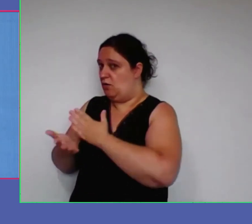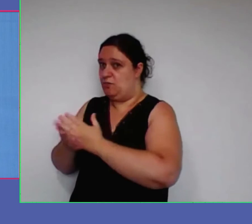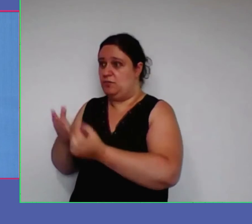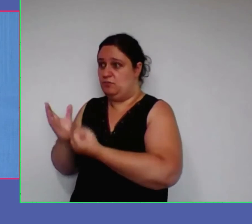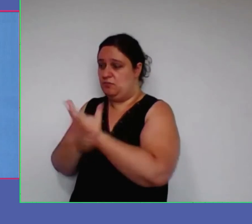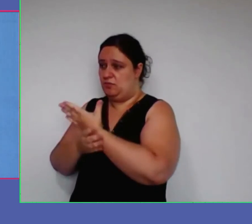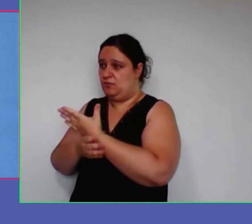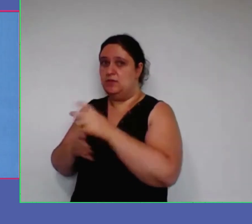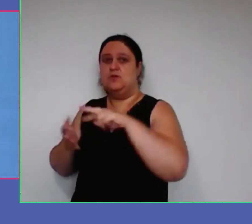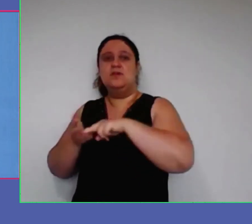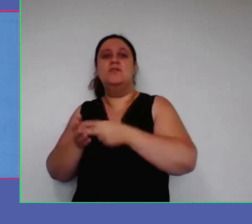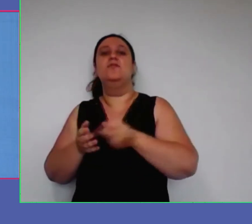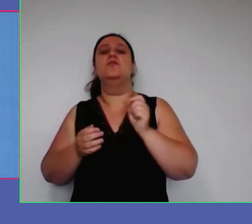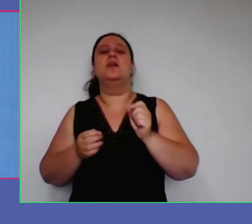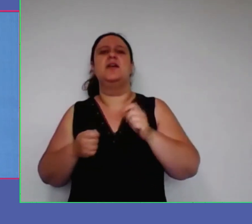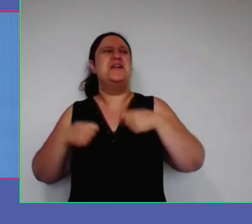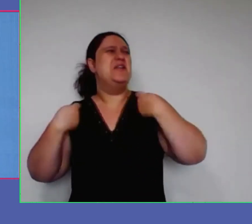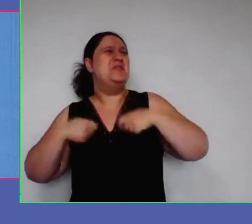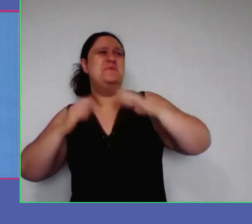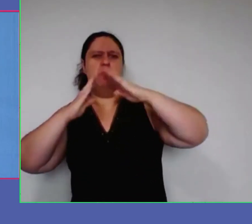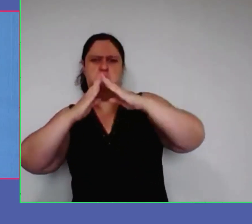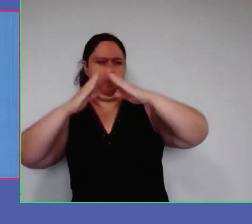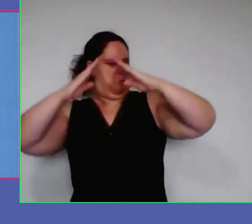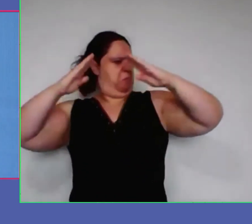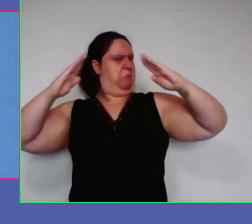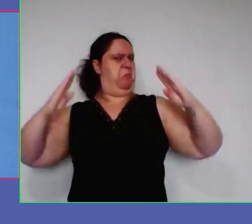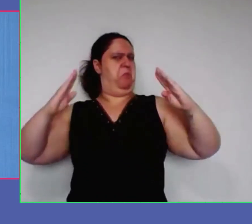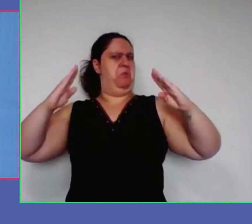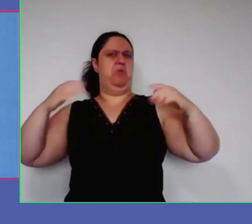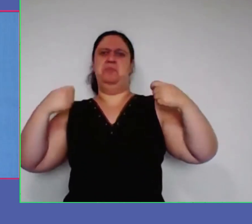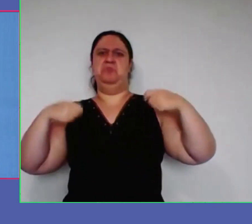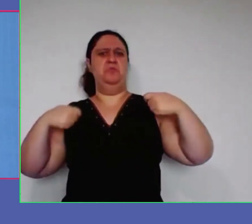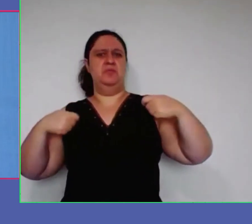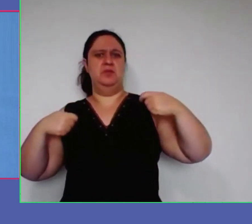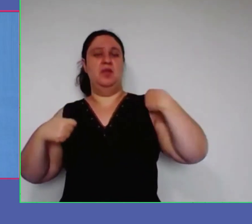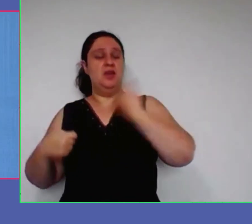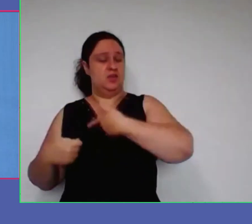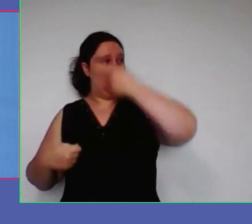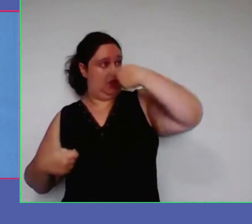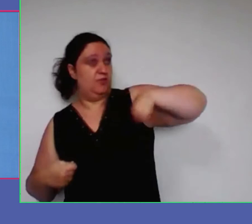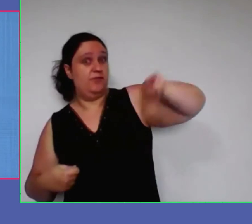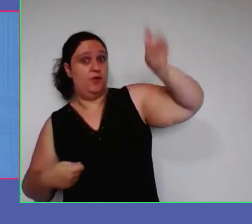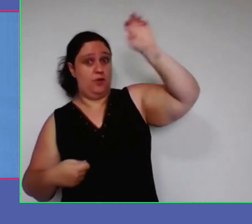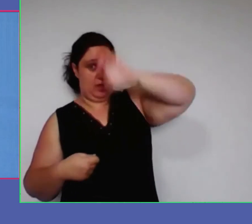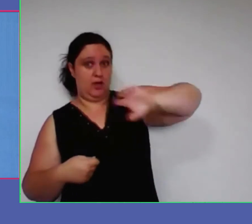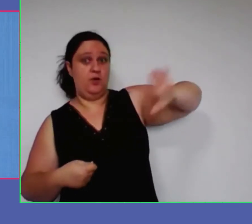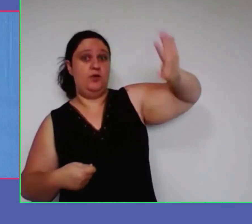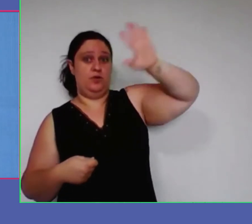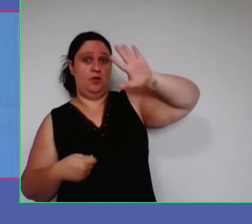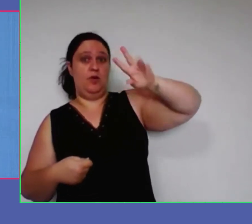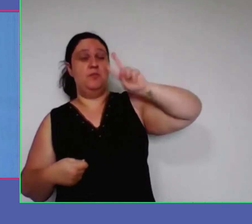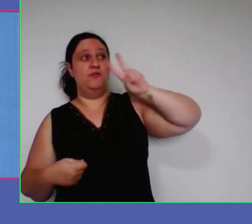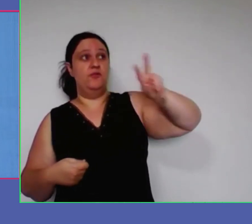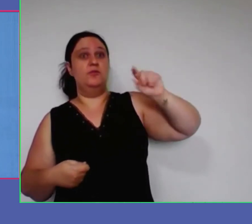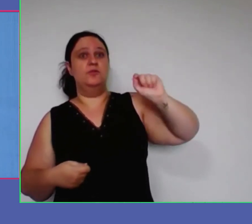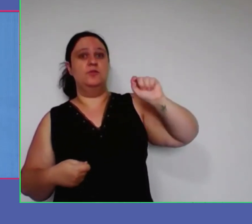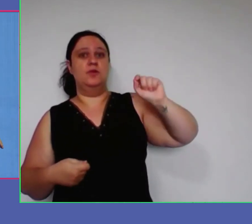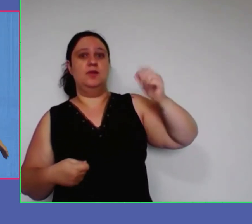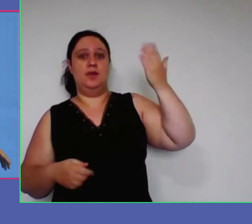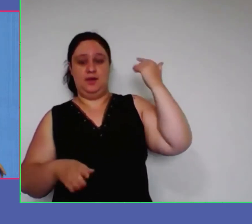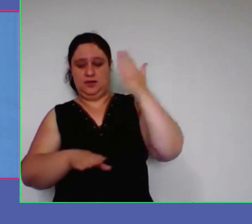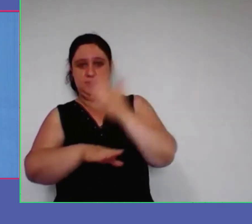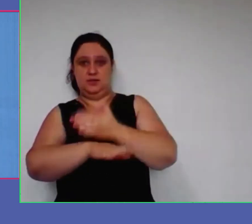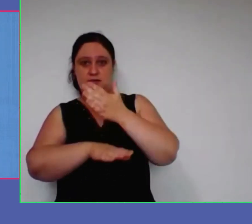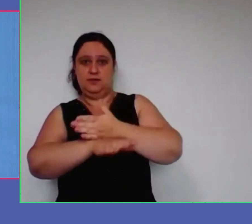Nós fomos essa vez para a Europa, vimos que, né, na Idade Média,